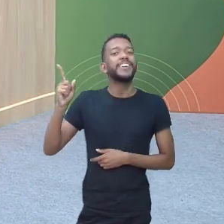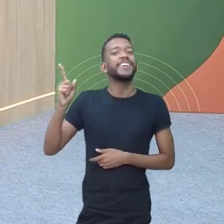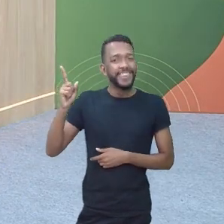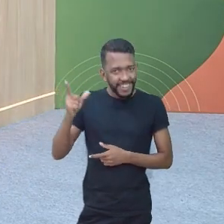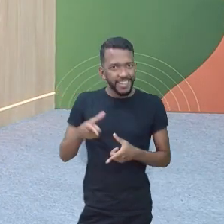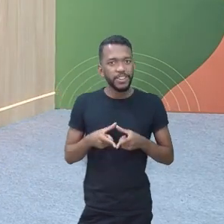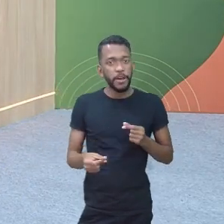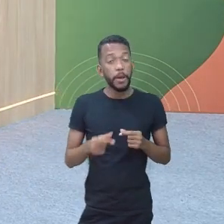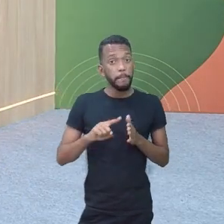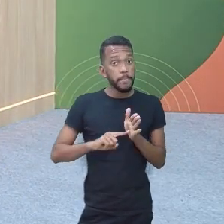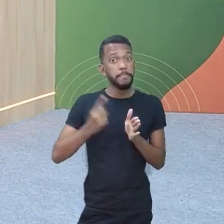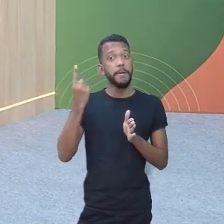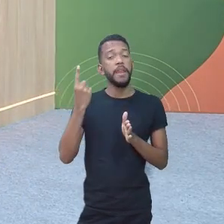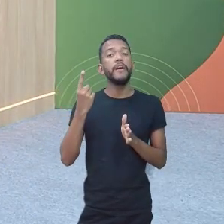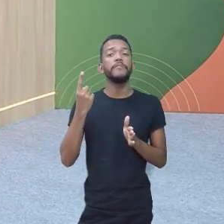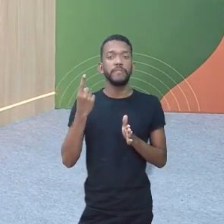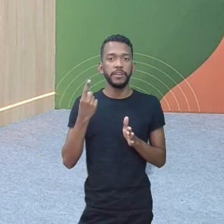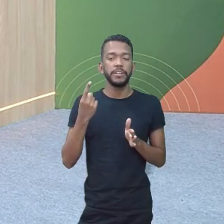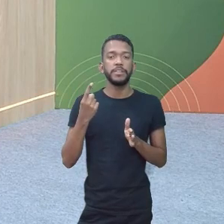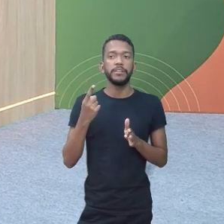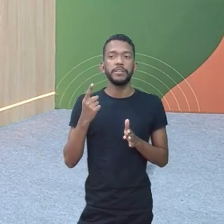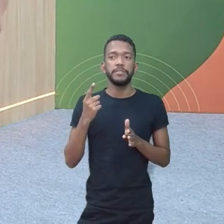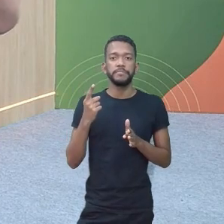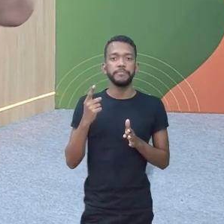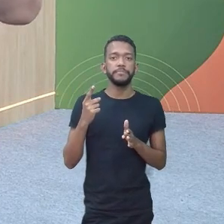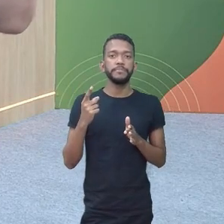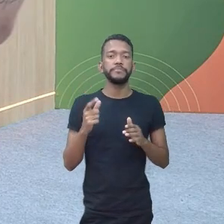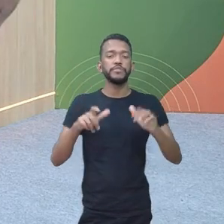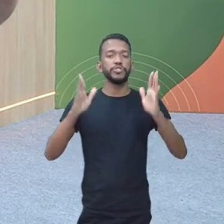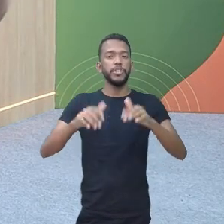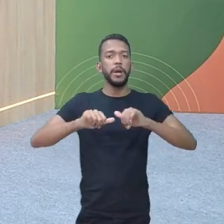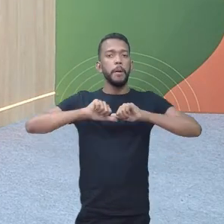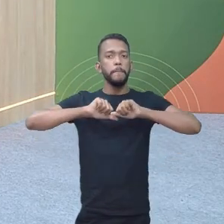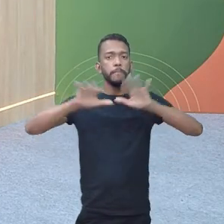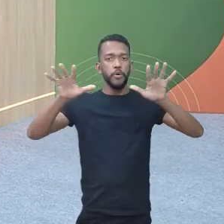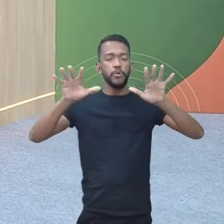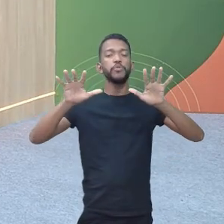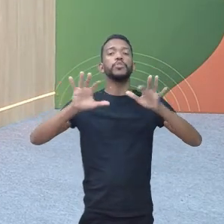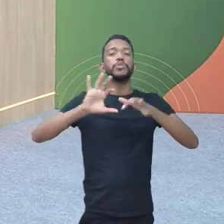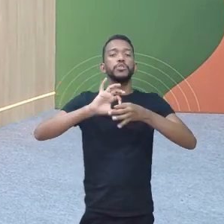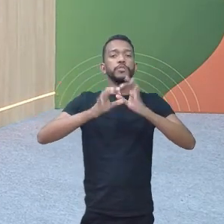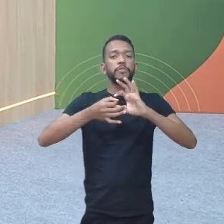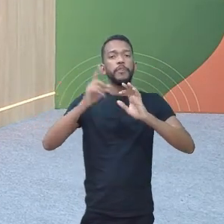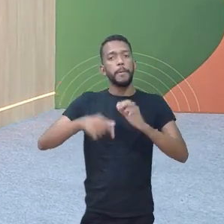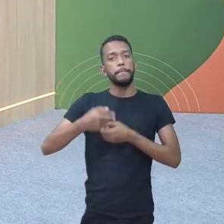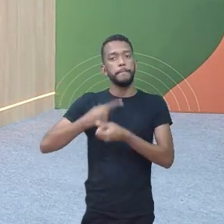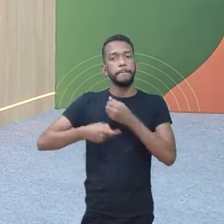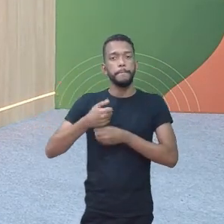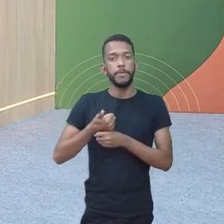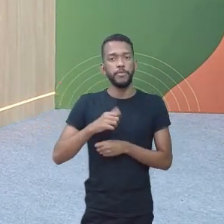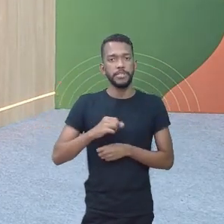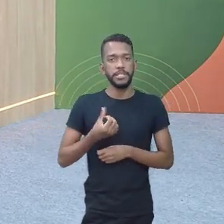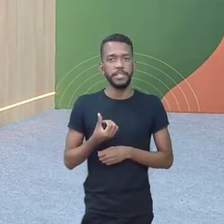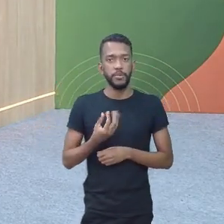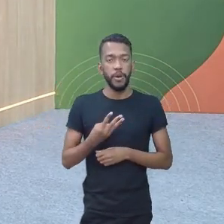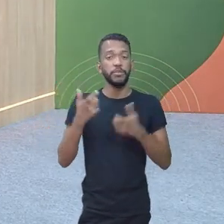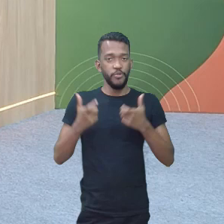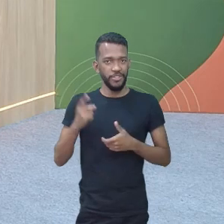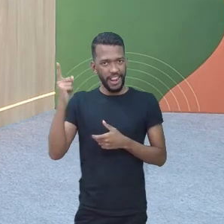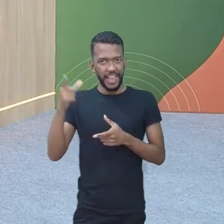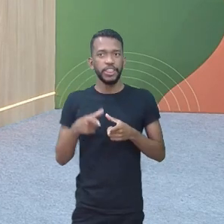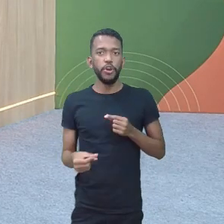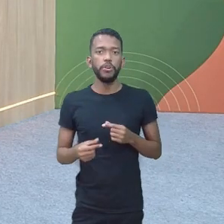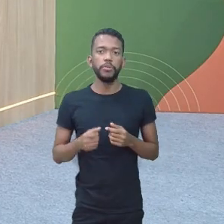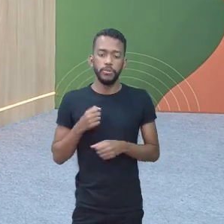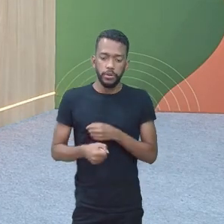A primeira vez que foi transmitido os Jogos foi em 64 em Tóquio.